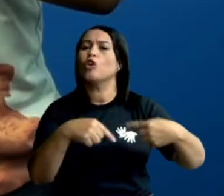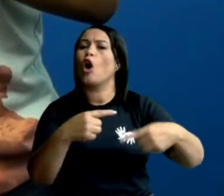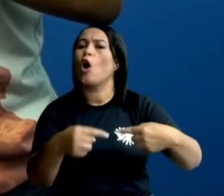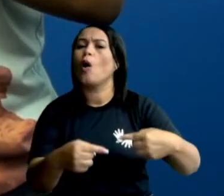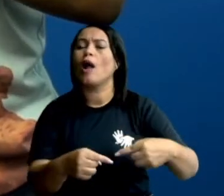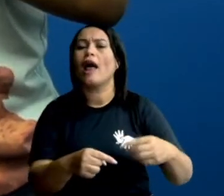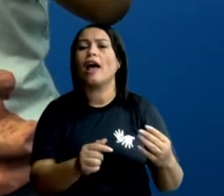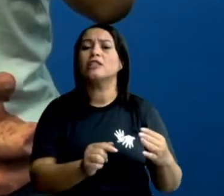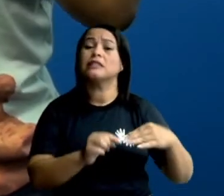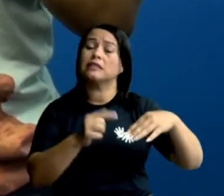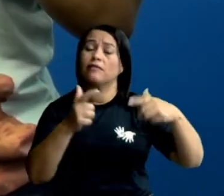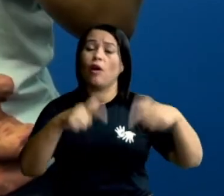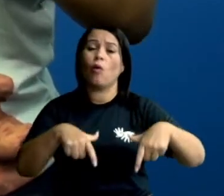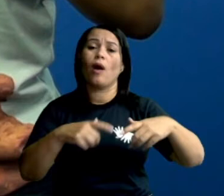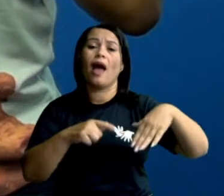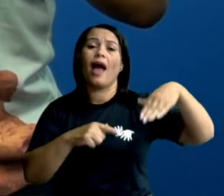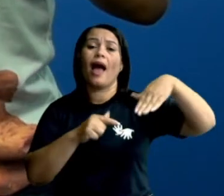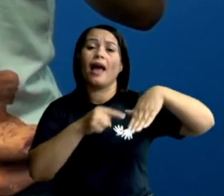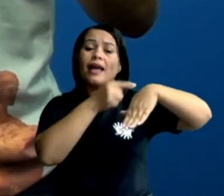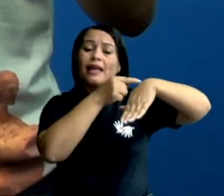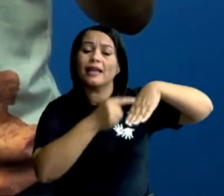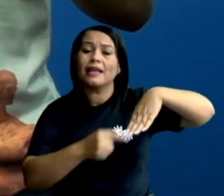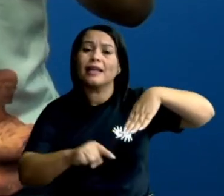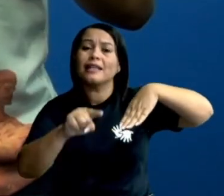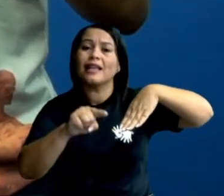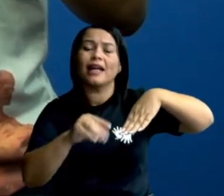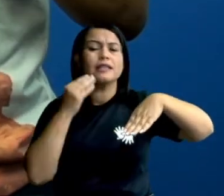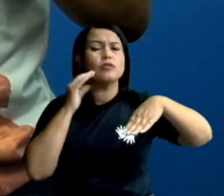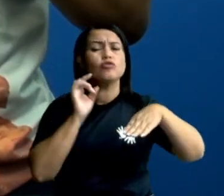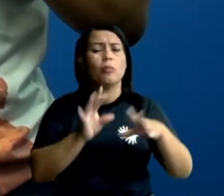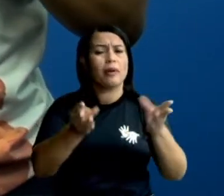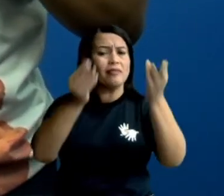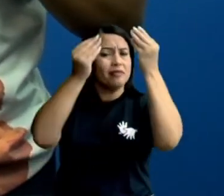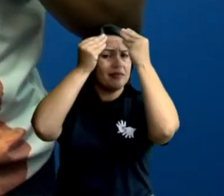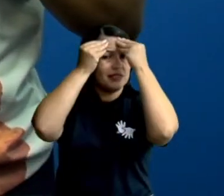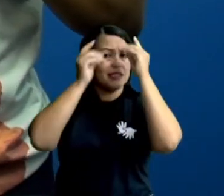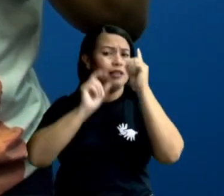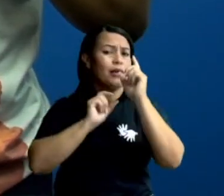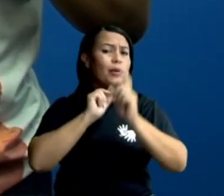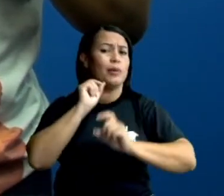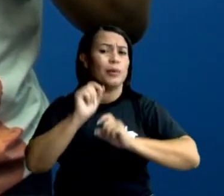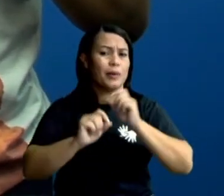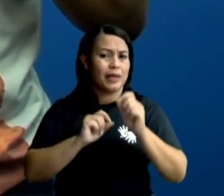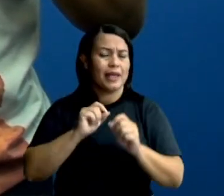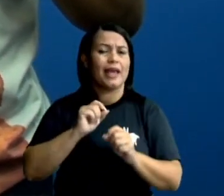ambiente inclinado, certo? Só para a gente fixar que ela é